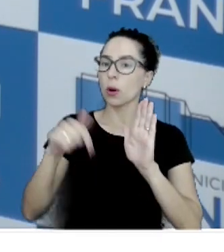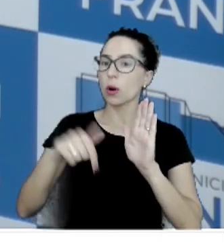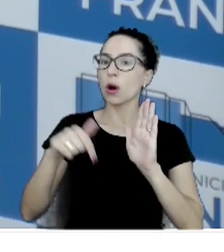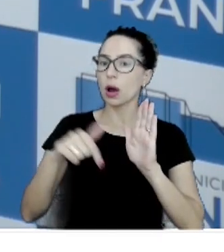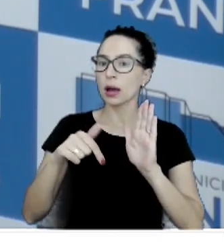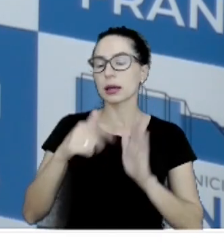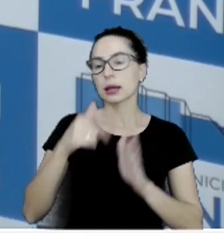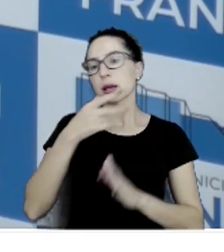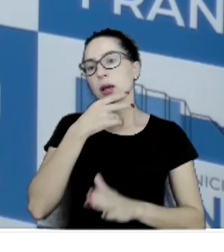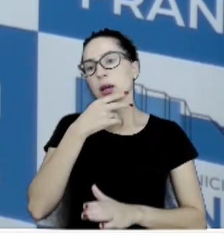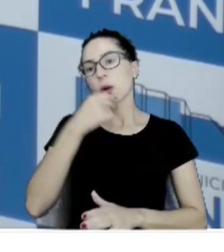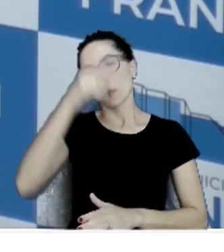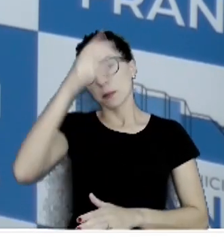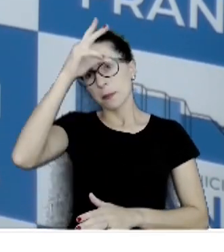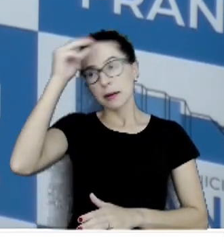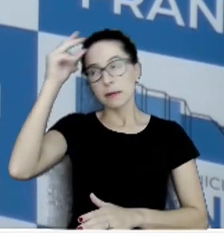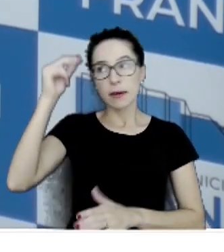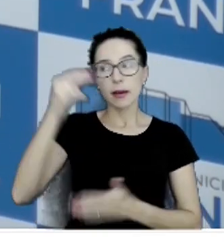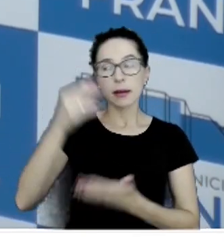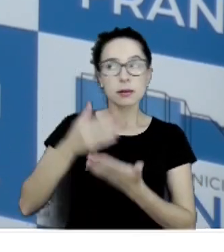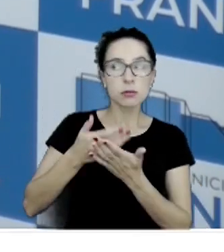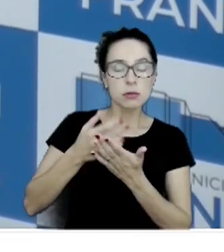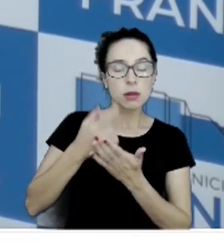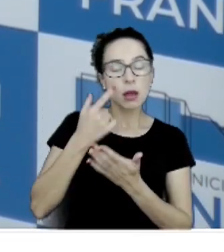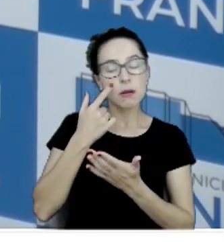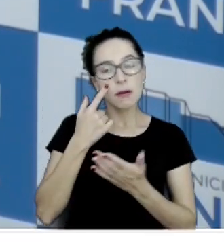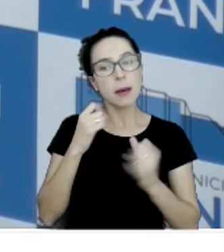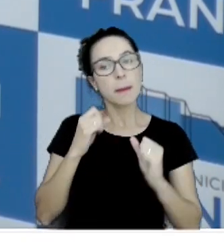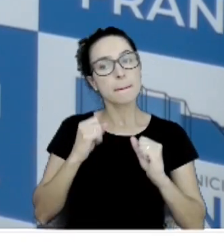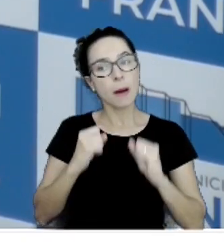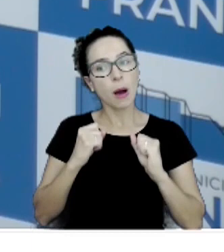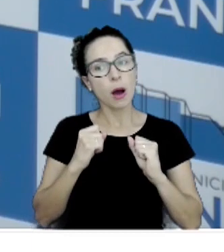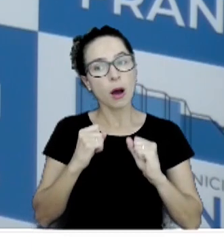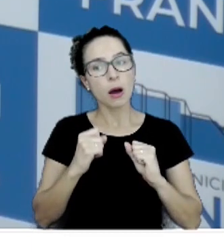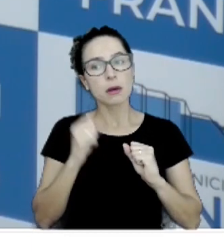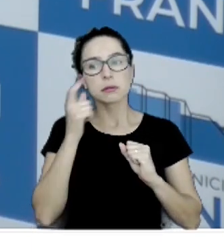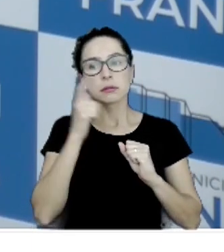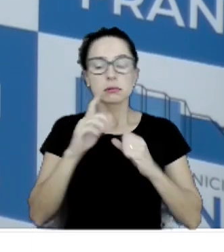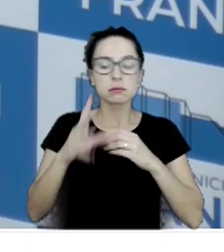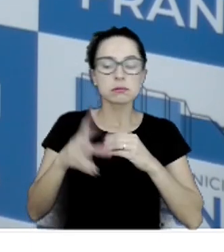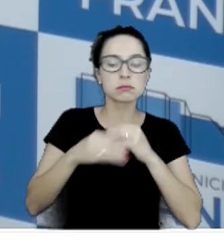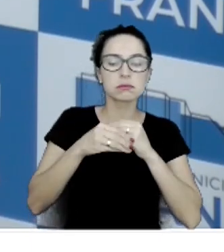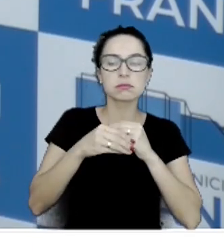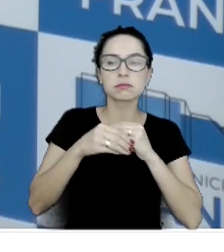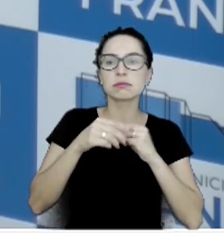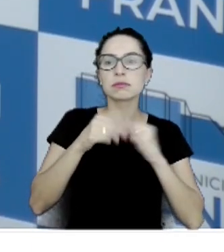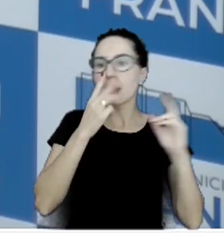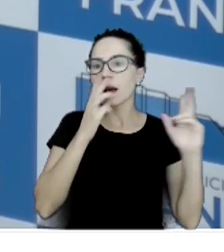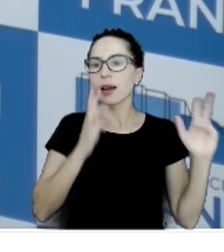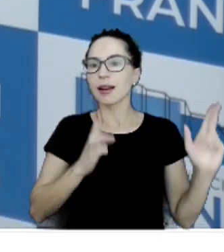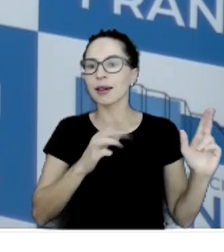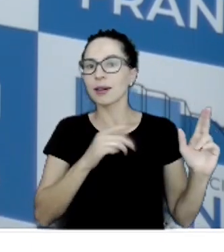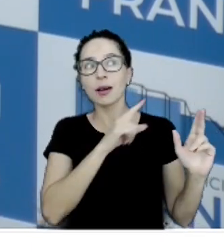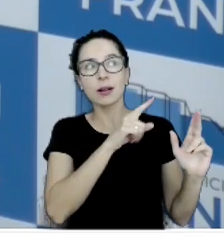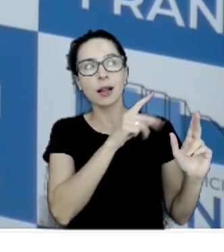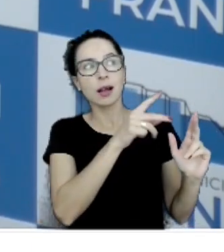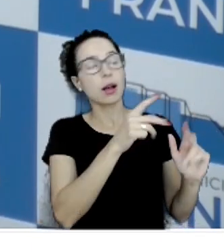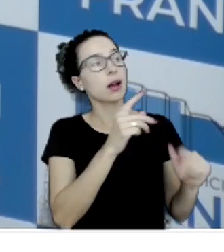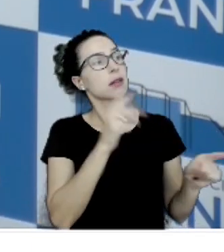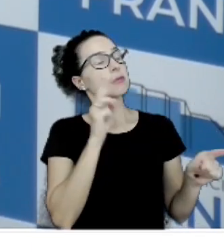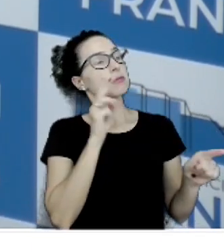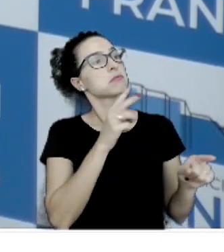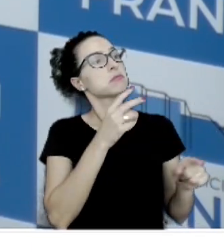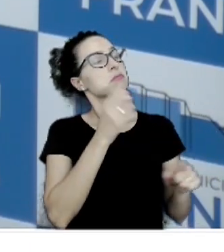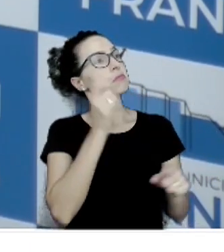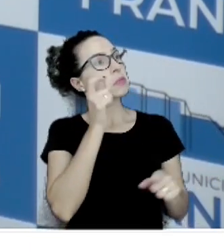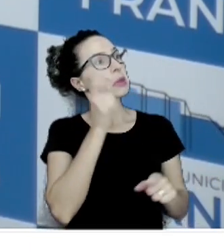que estude a possibilidade de ver algumas coisas do que nós acompanhamos lá e achamos muito